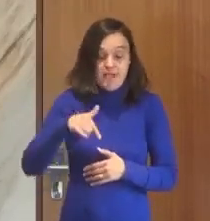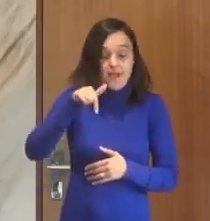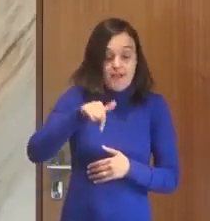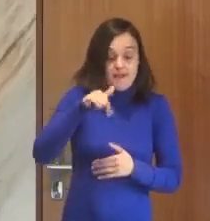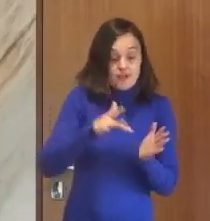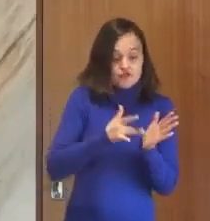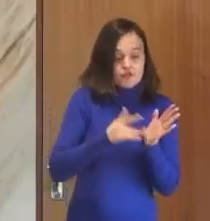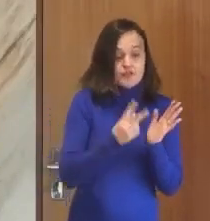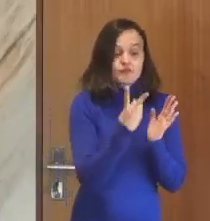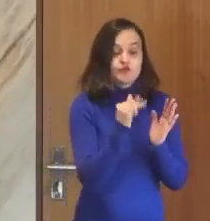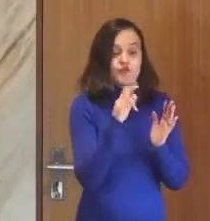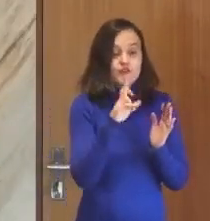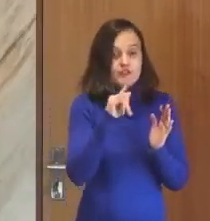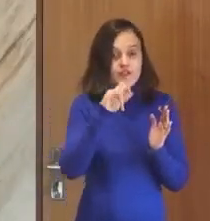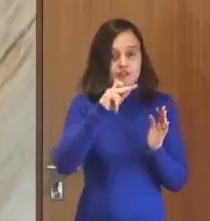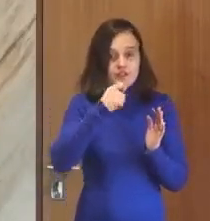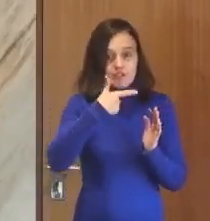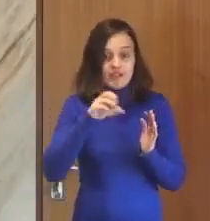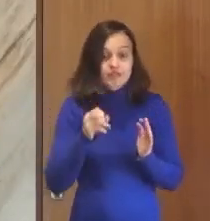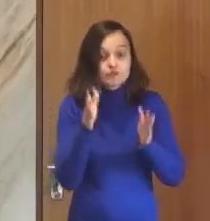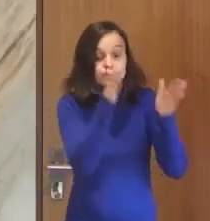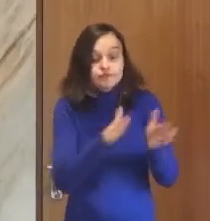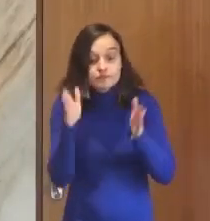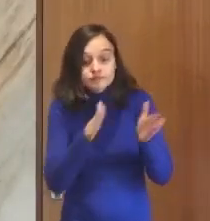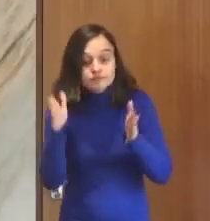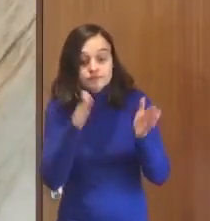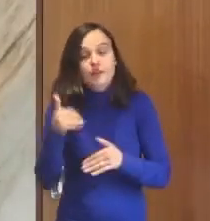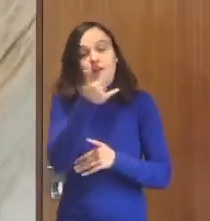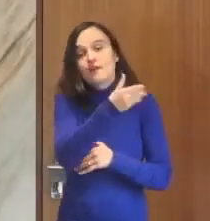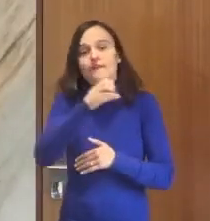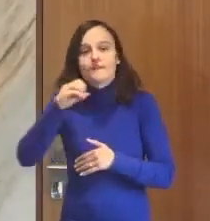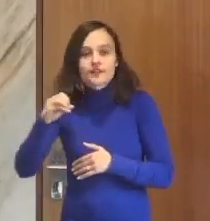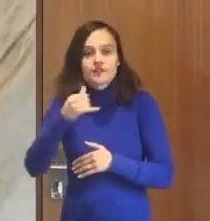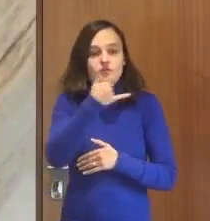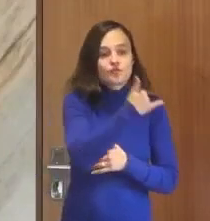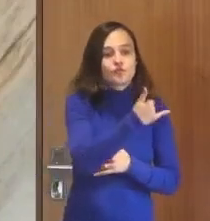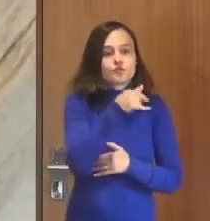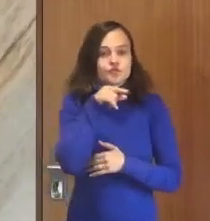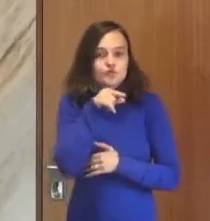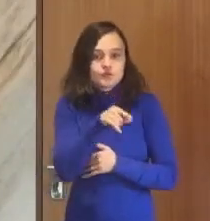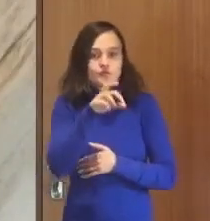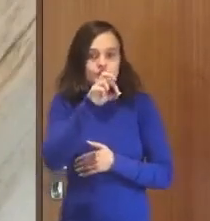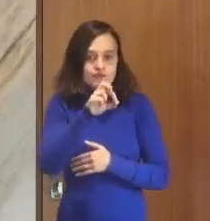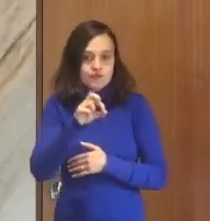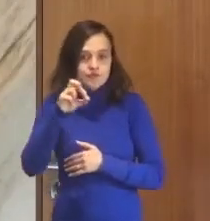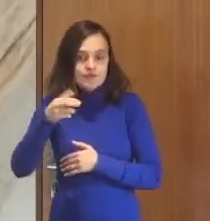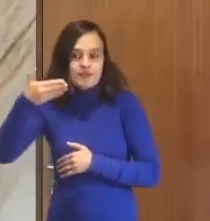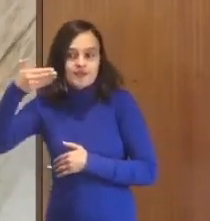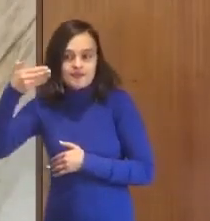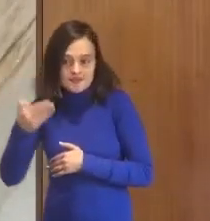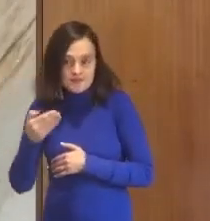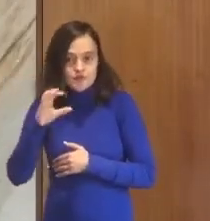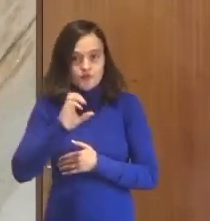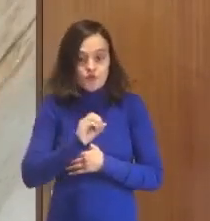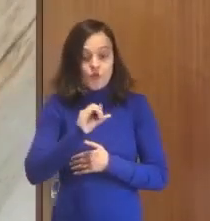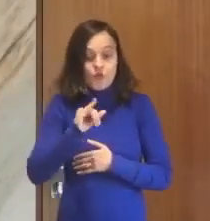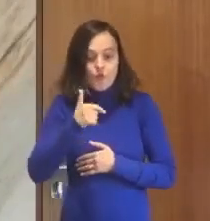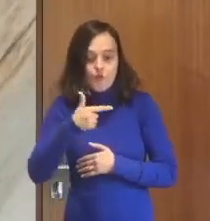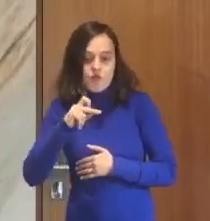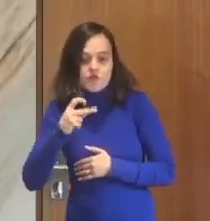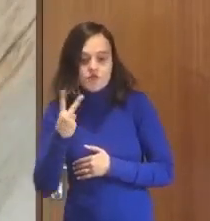por 20 cantos e 2287 oitavas. Podemos perceber o labor e os anos